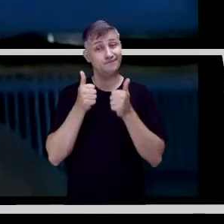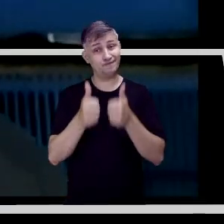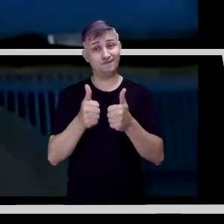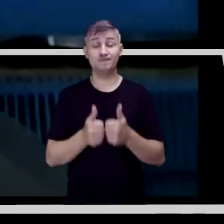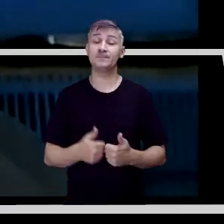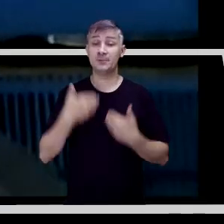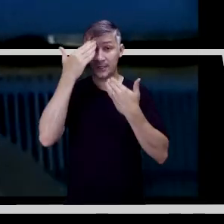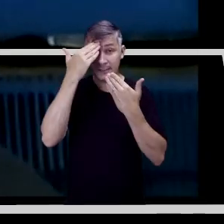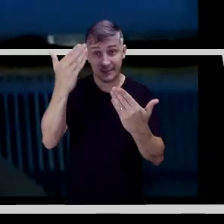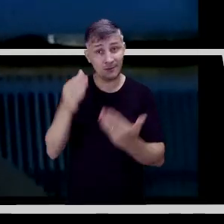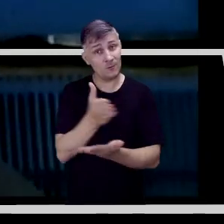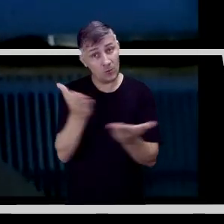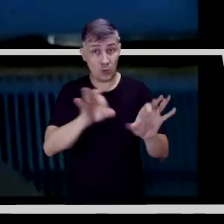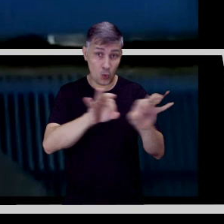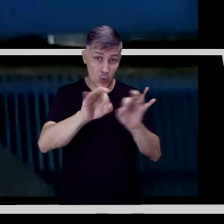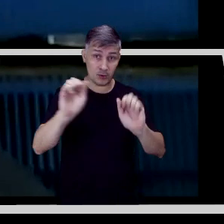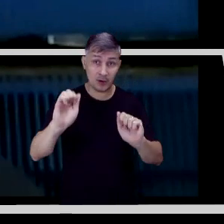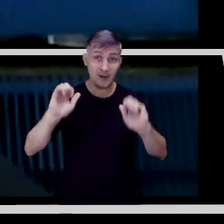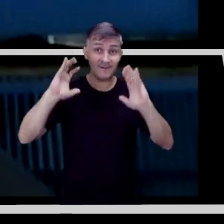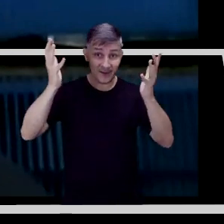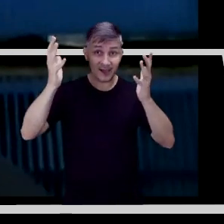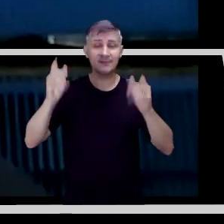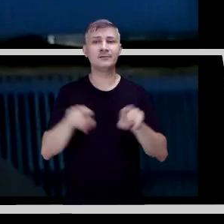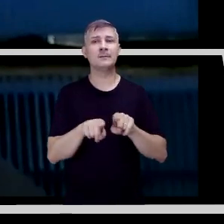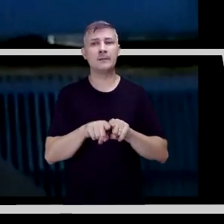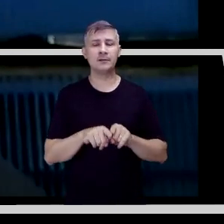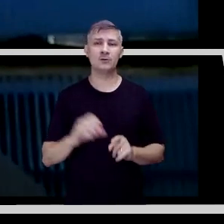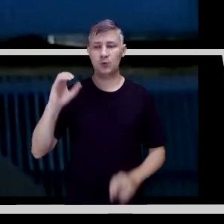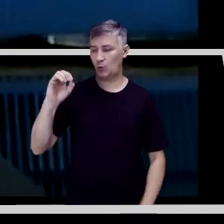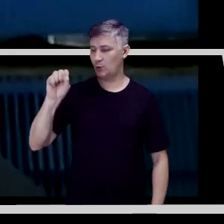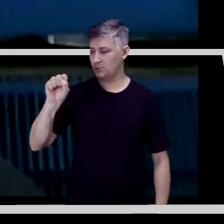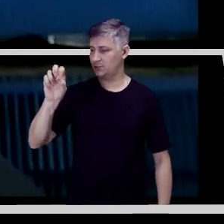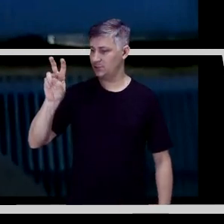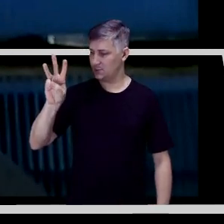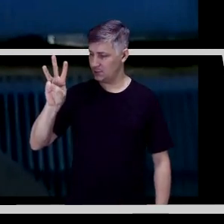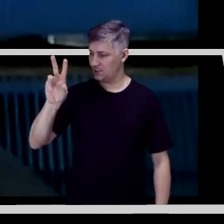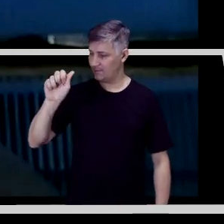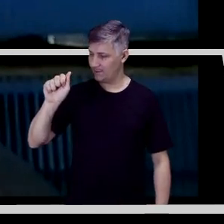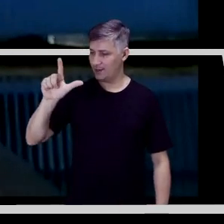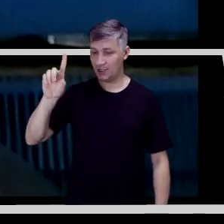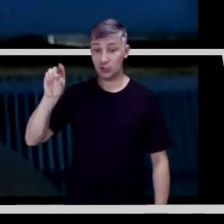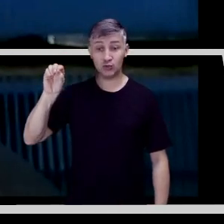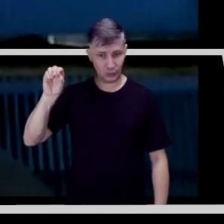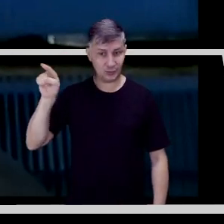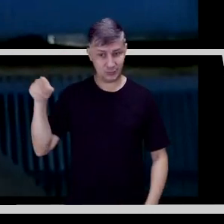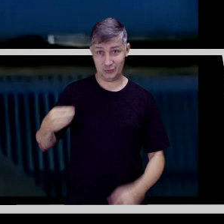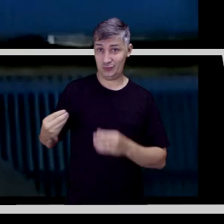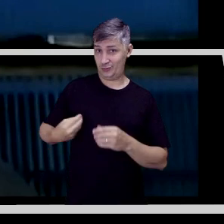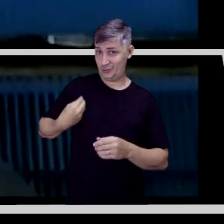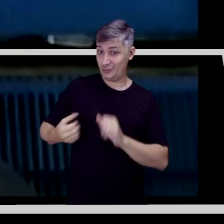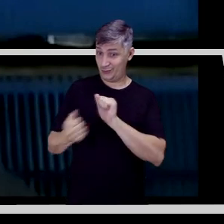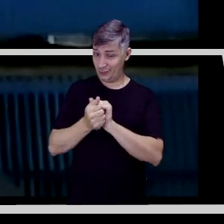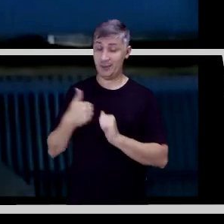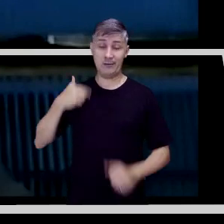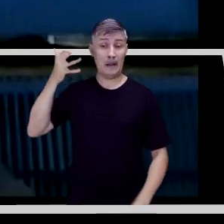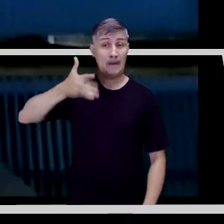Então tá, é isso, pessoal. Queria de novo agradecer aí a organização do evento, também o Oswaldo que está aqui me acompanhando, teve a